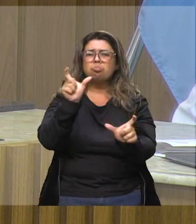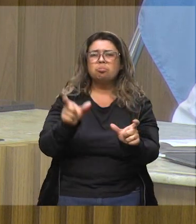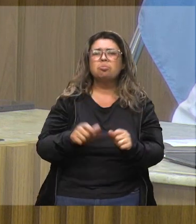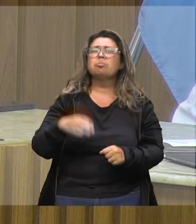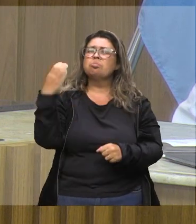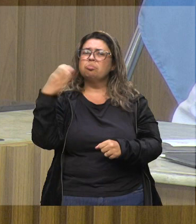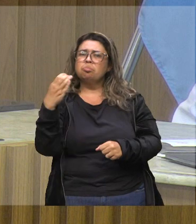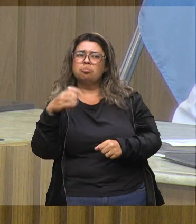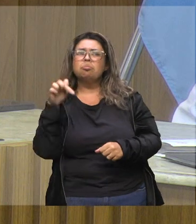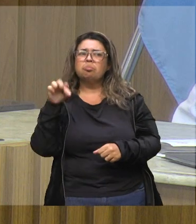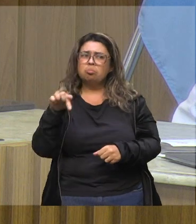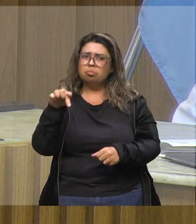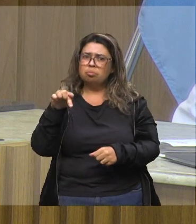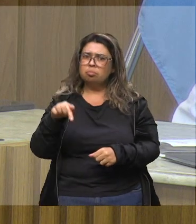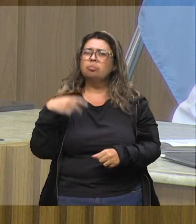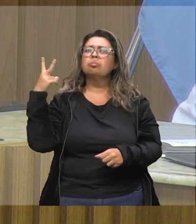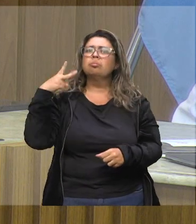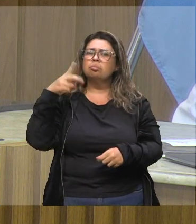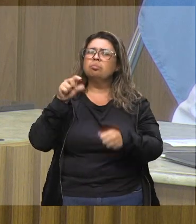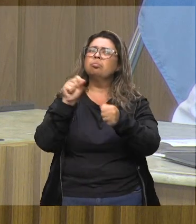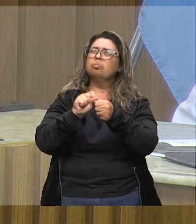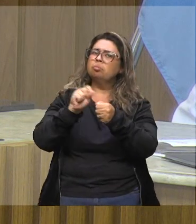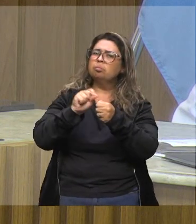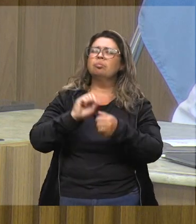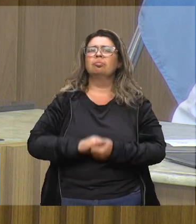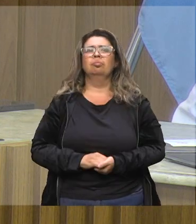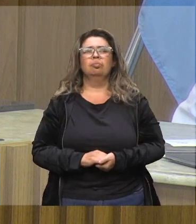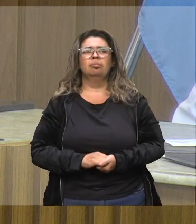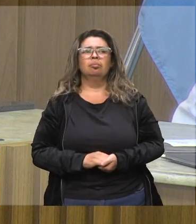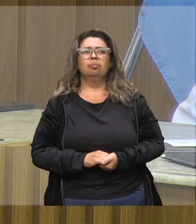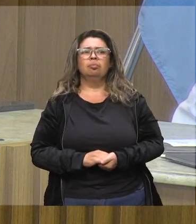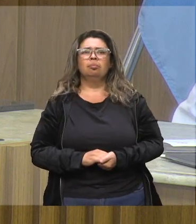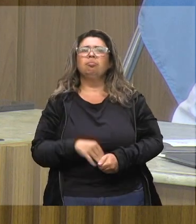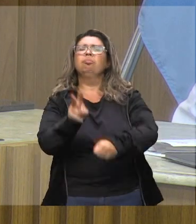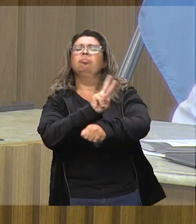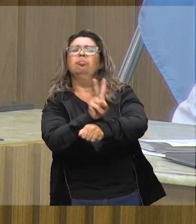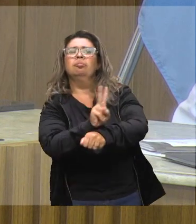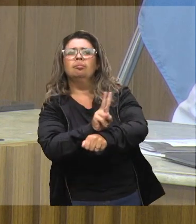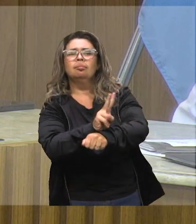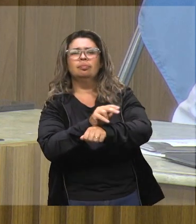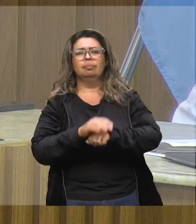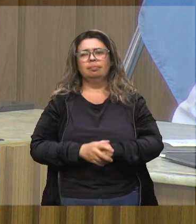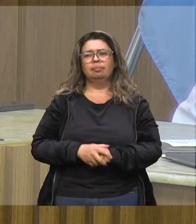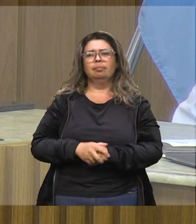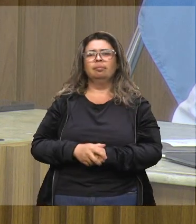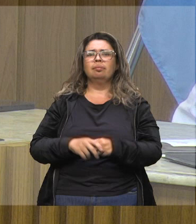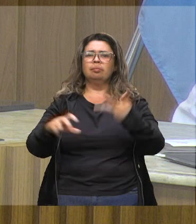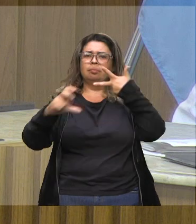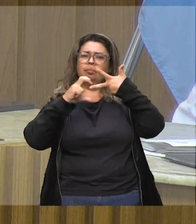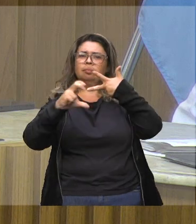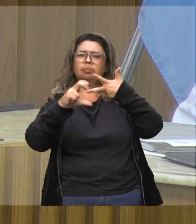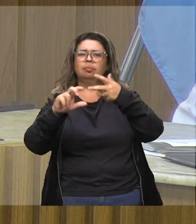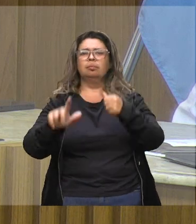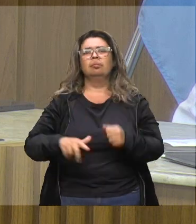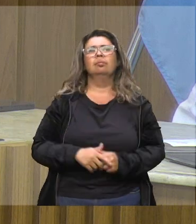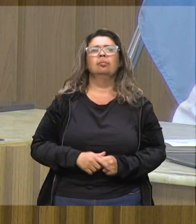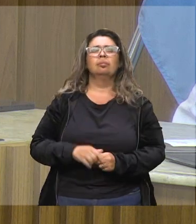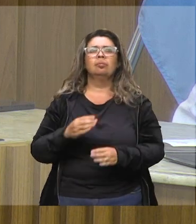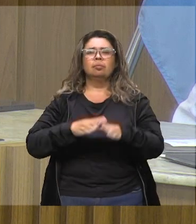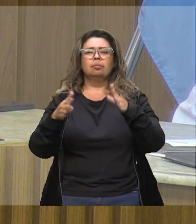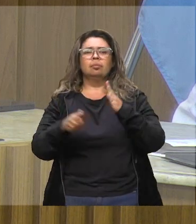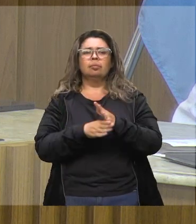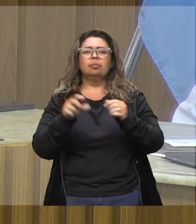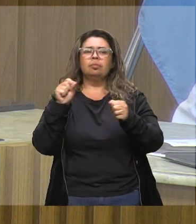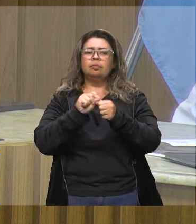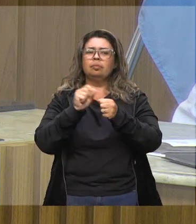E essa é a principal função do vereador. A principal função do vereador é essa, de fiscalizar os atos do Executivo e de todos os demais órgãos que